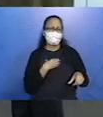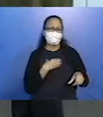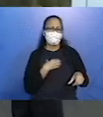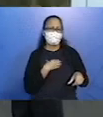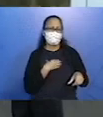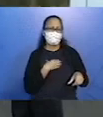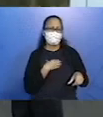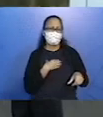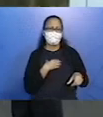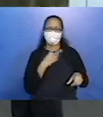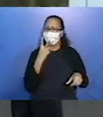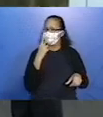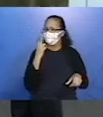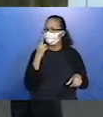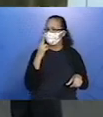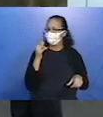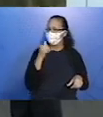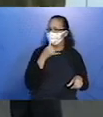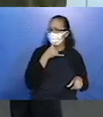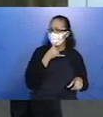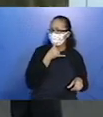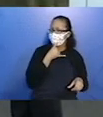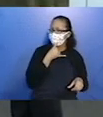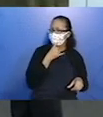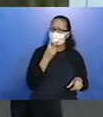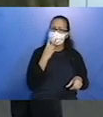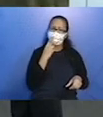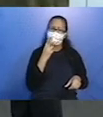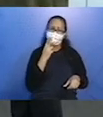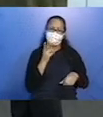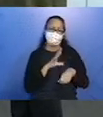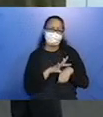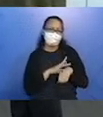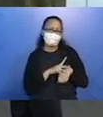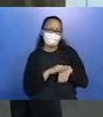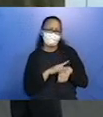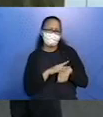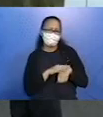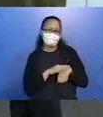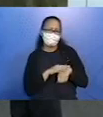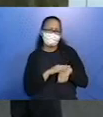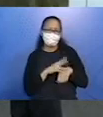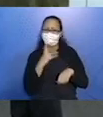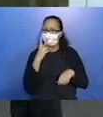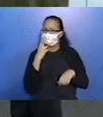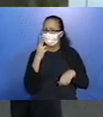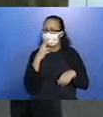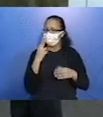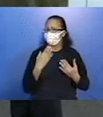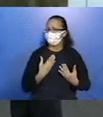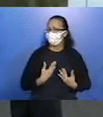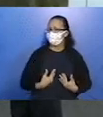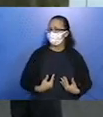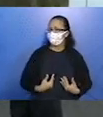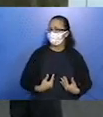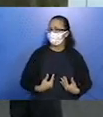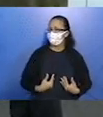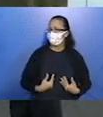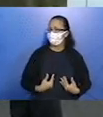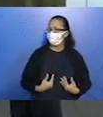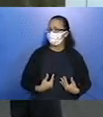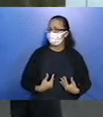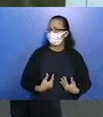triste. Você parece doente. Você parece cansado. Então, ele revela